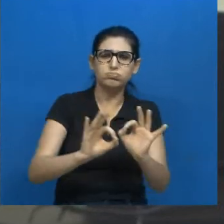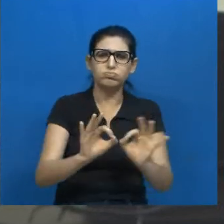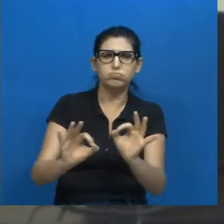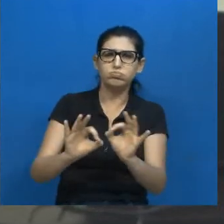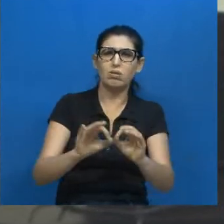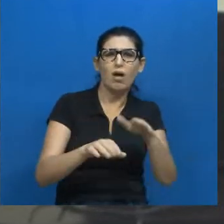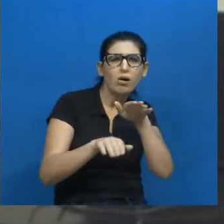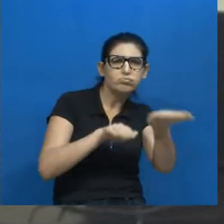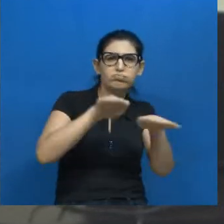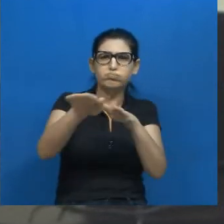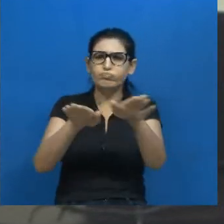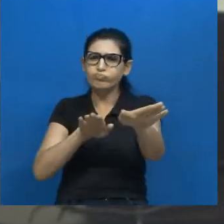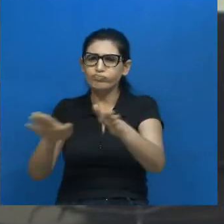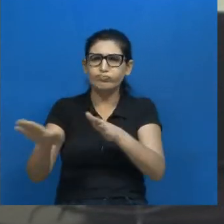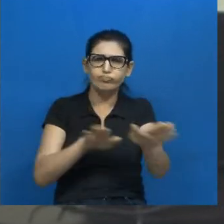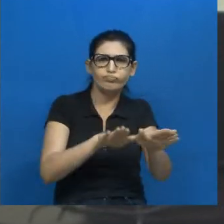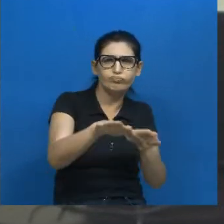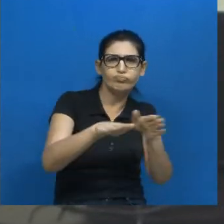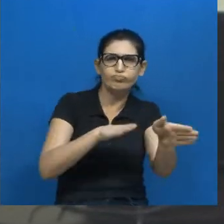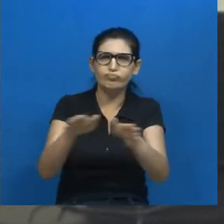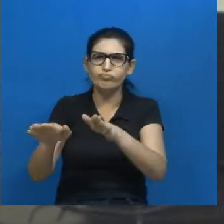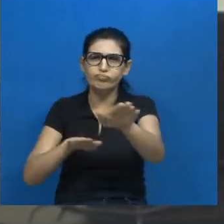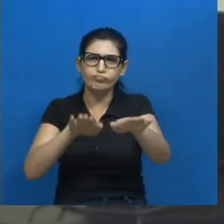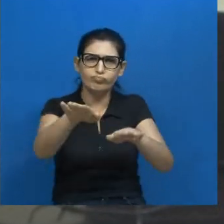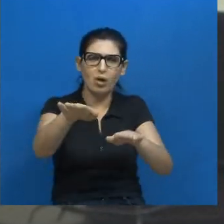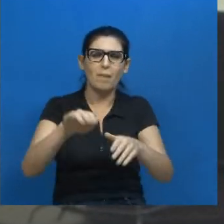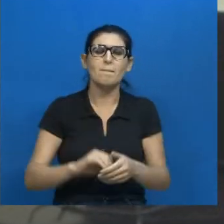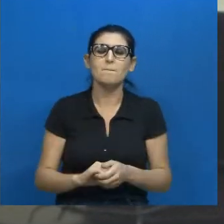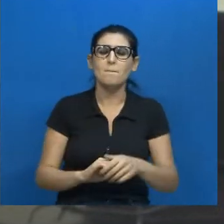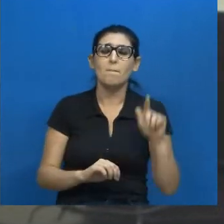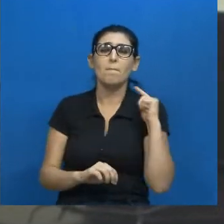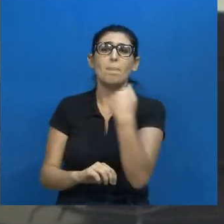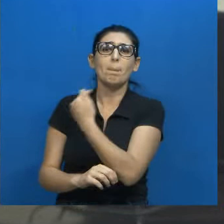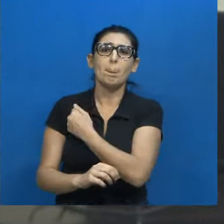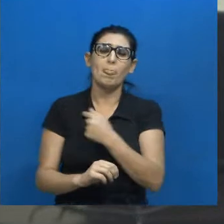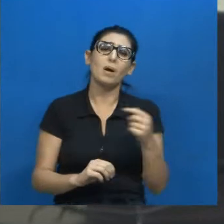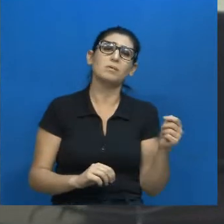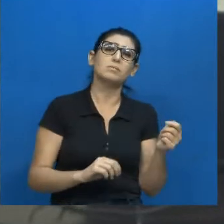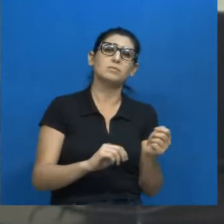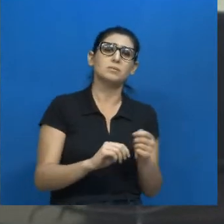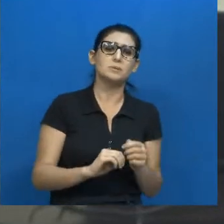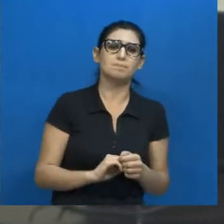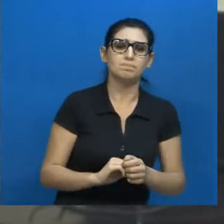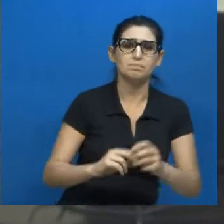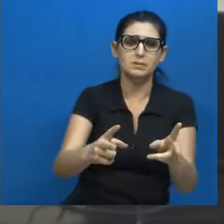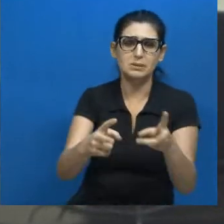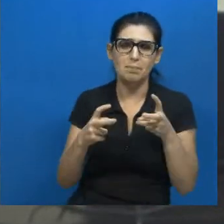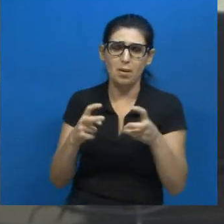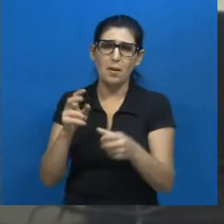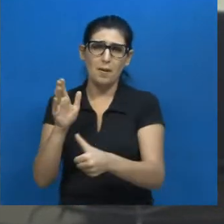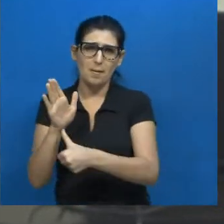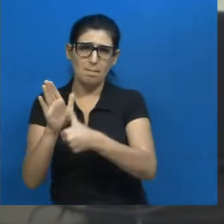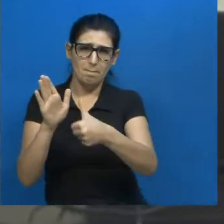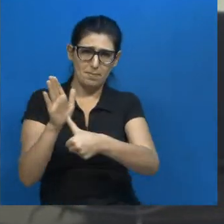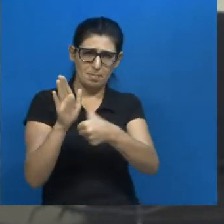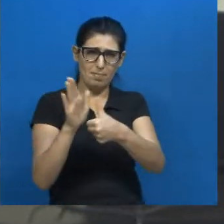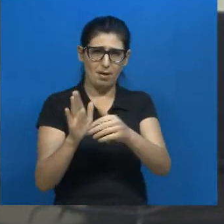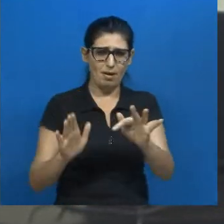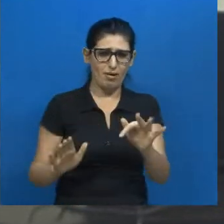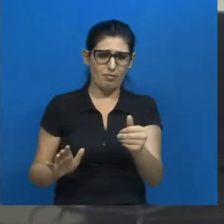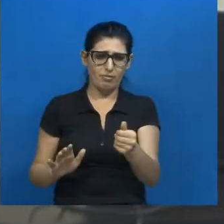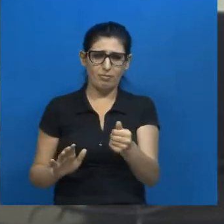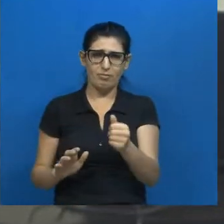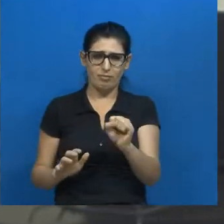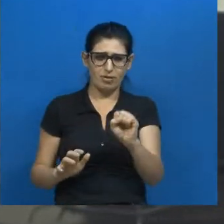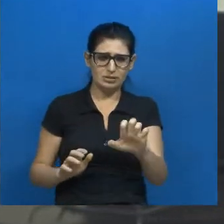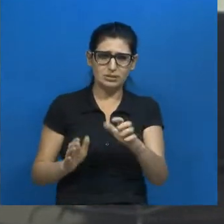hoje, o que nós olhamos? Lá essa fase, da primeira fase, que é operacional lá que nós temos